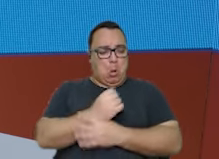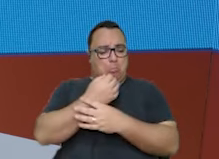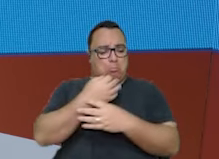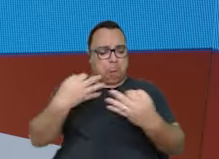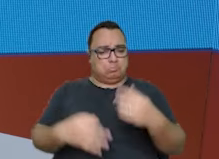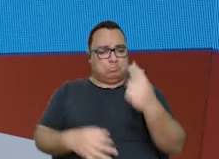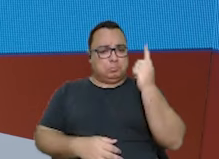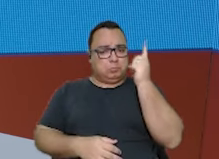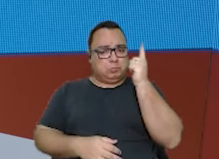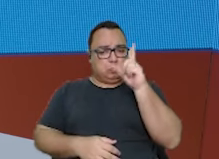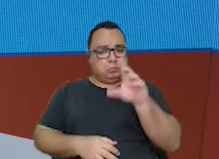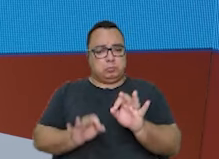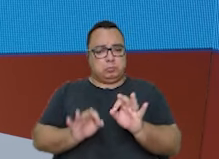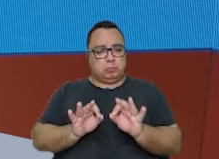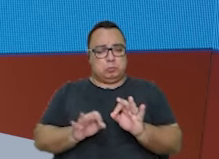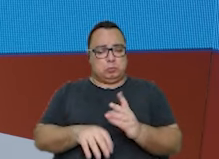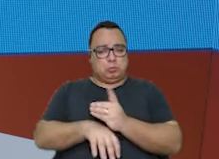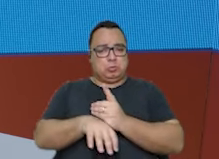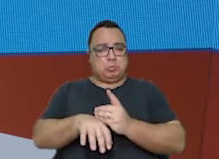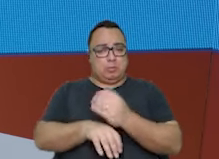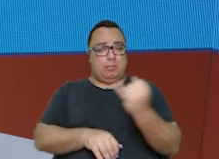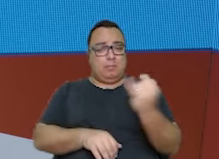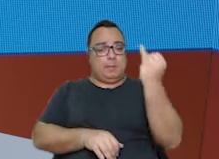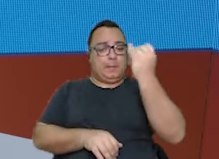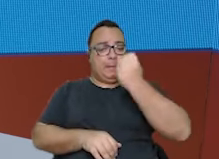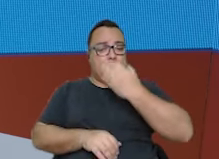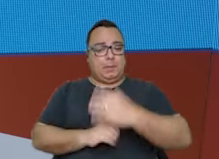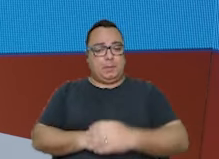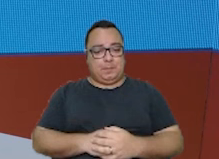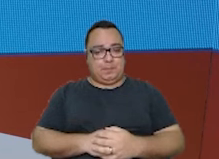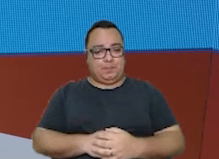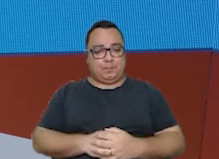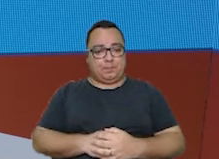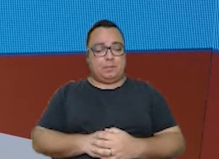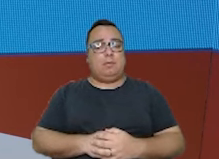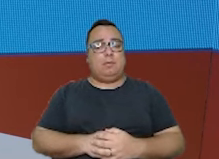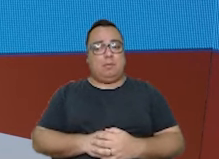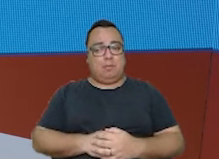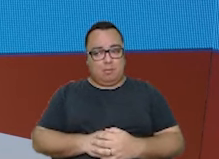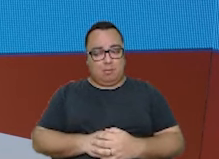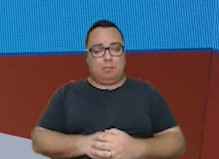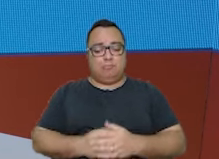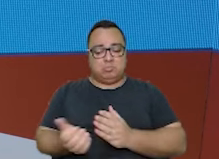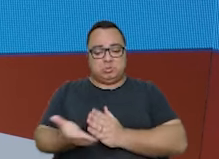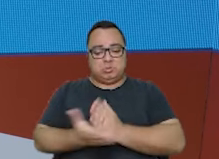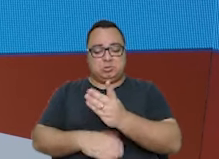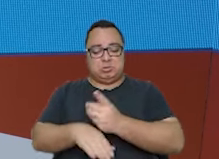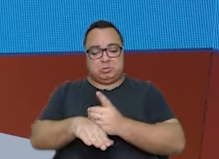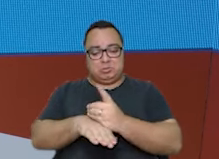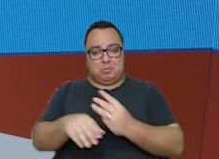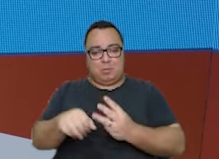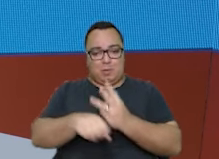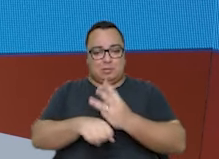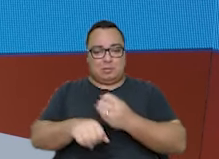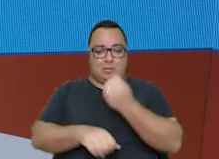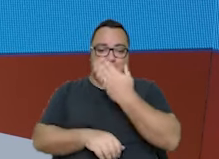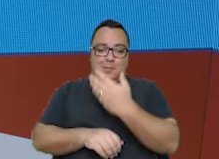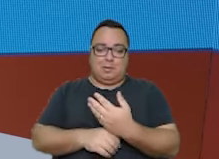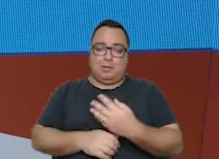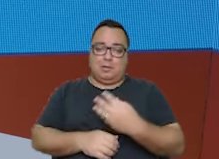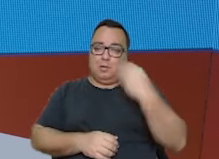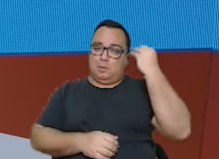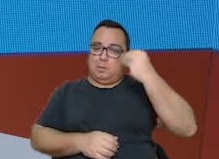ela usou o meio digital entendendo que o canal digital para ele ele era importante né Se ela não tivesse essa boa experiência